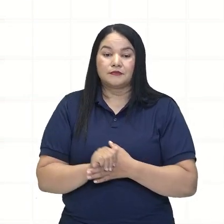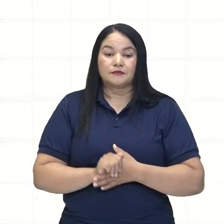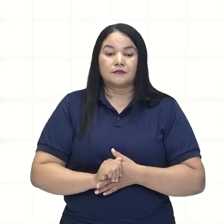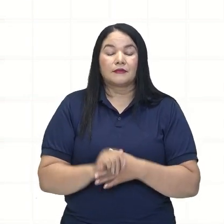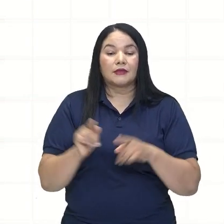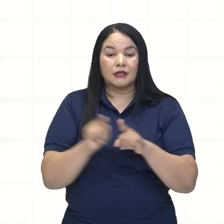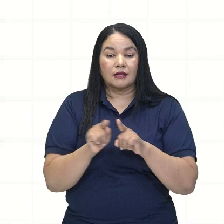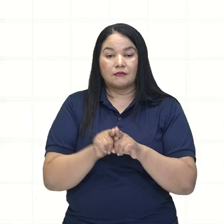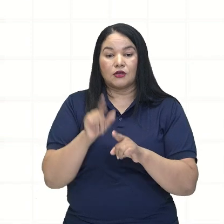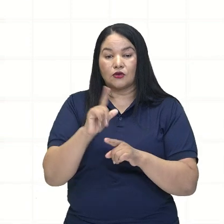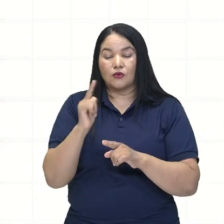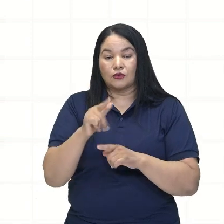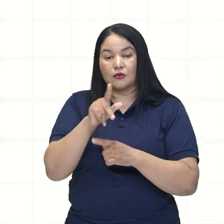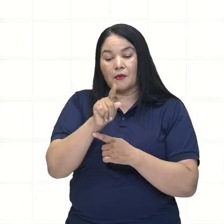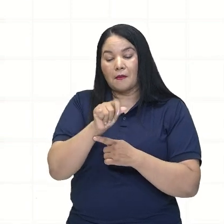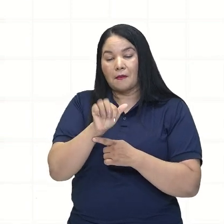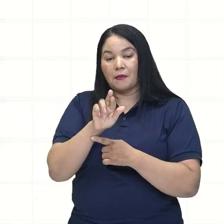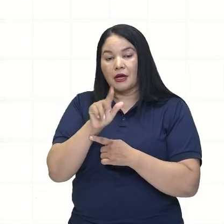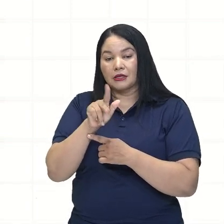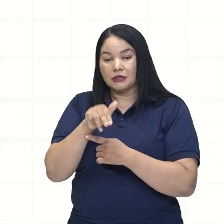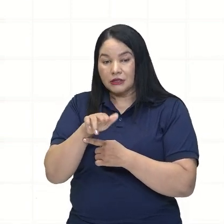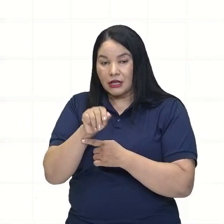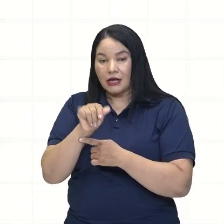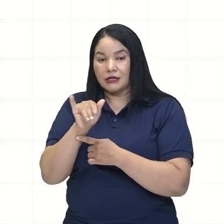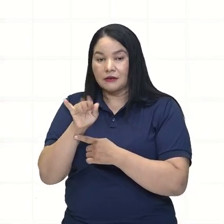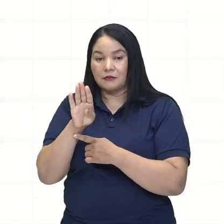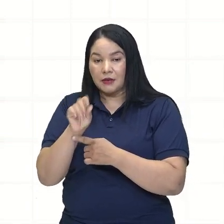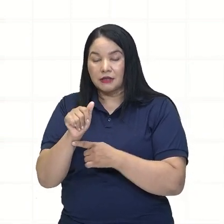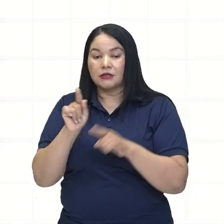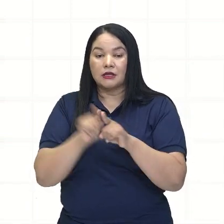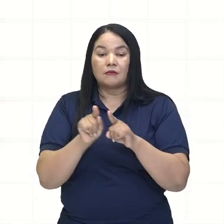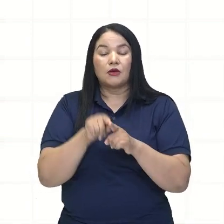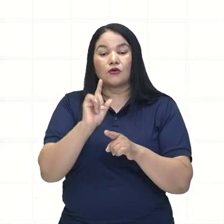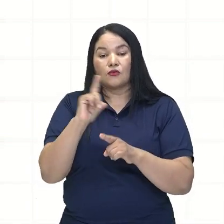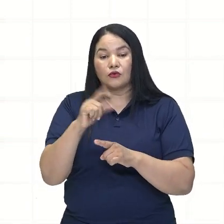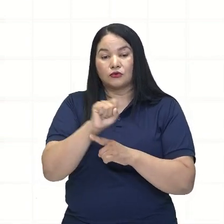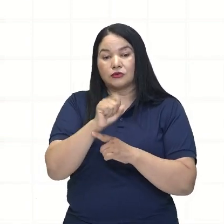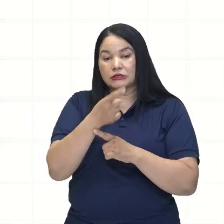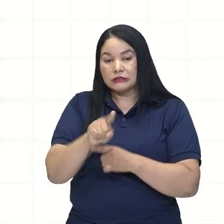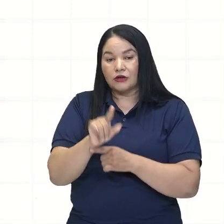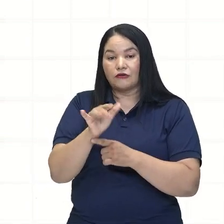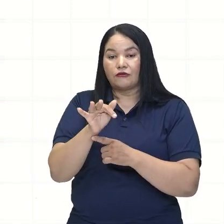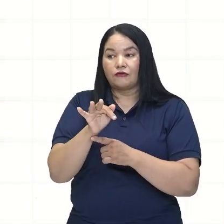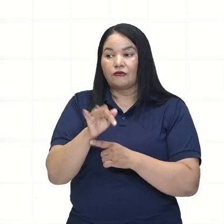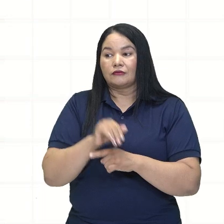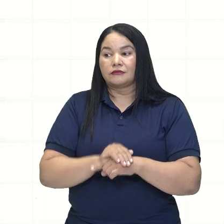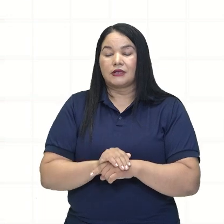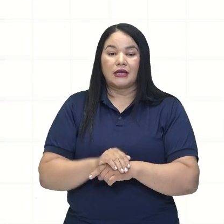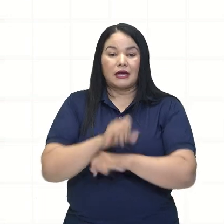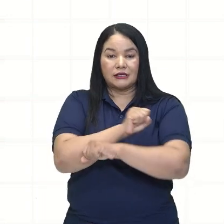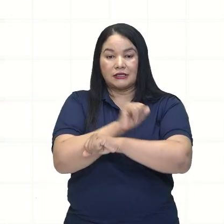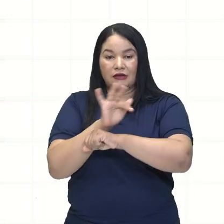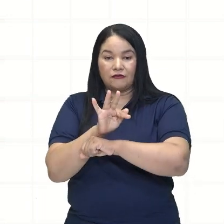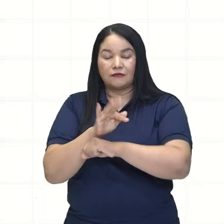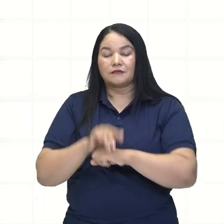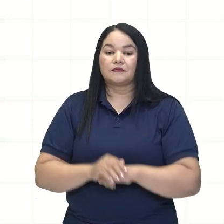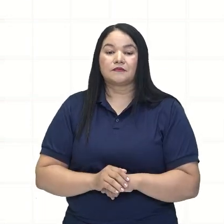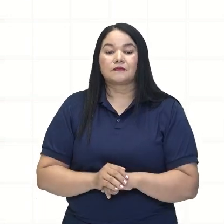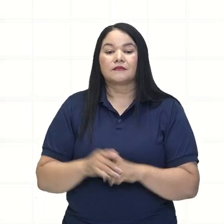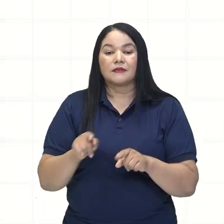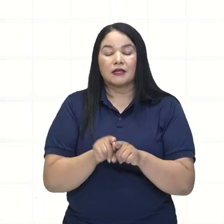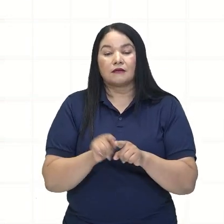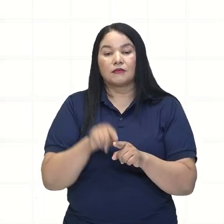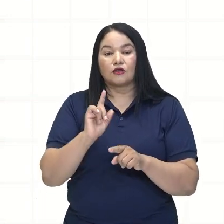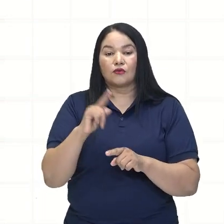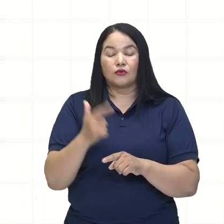bacia do Parnaíba, a bacia do São Francisco, né, que ela vai ali da região sudeste, Minas